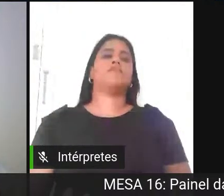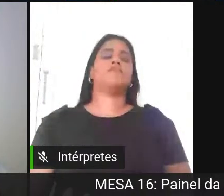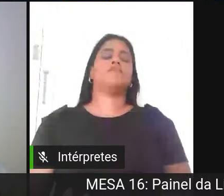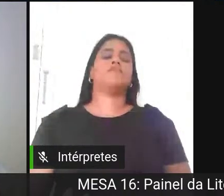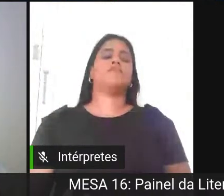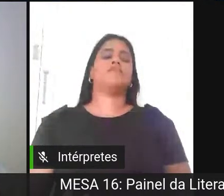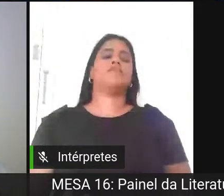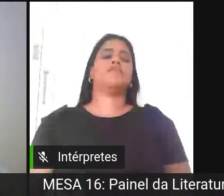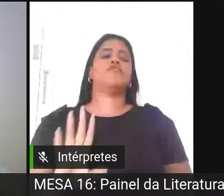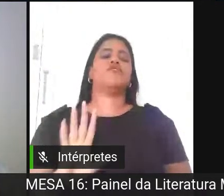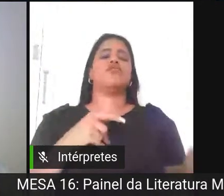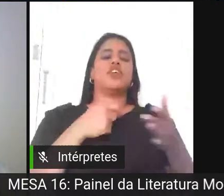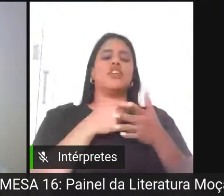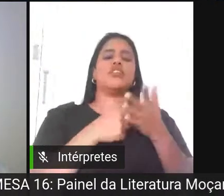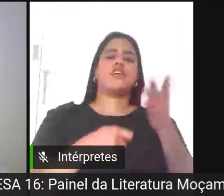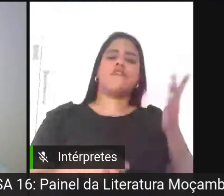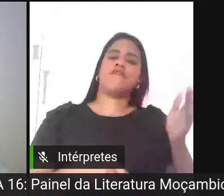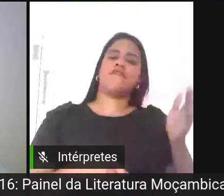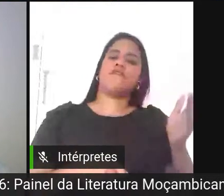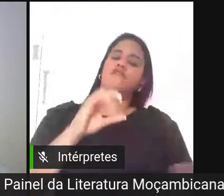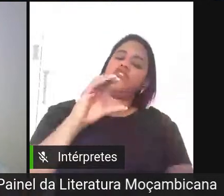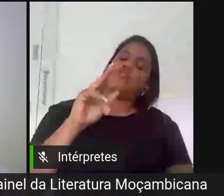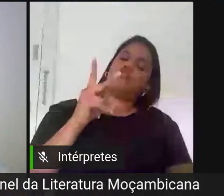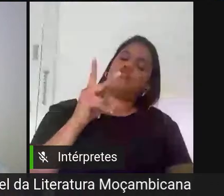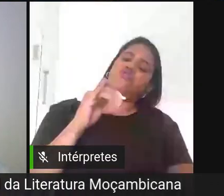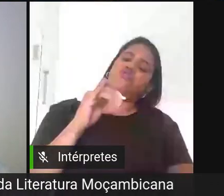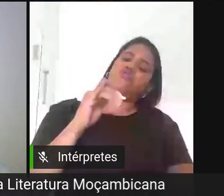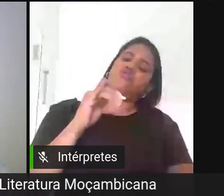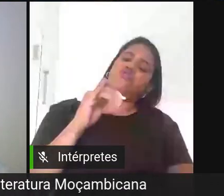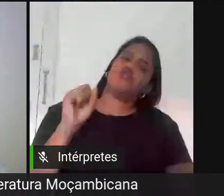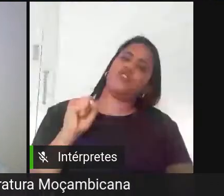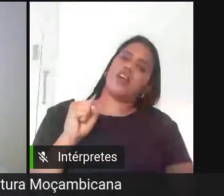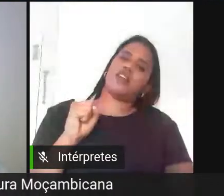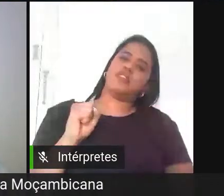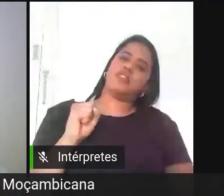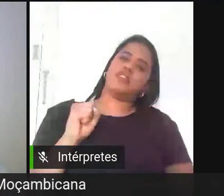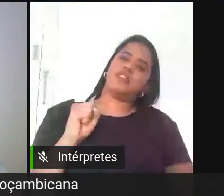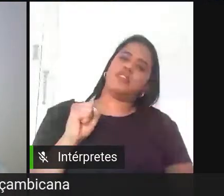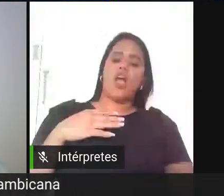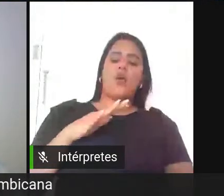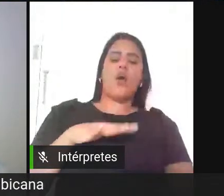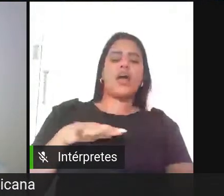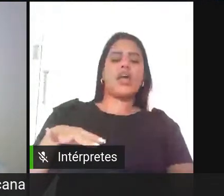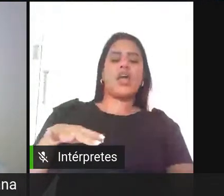sobre as cheias e uma criança que fica órfã